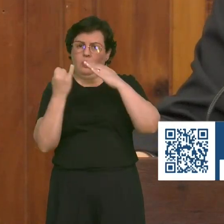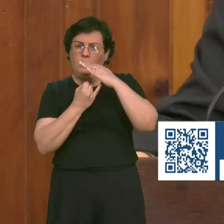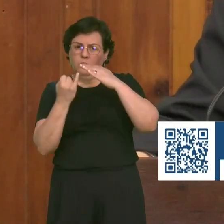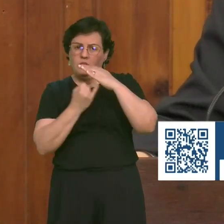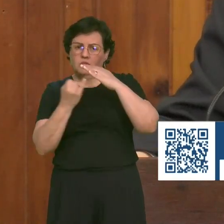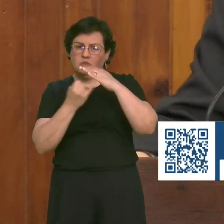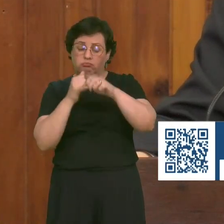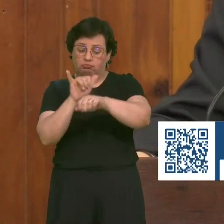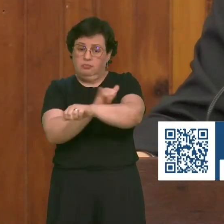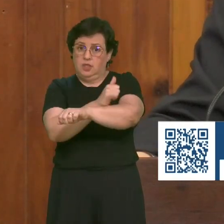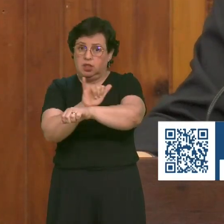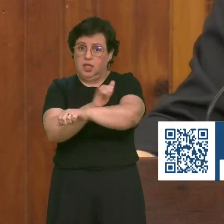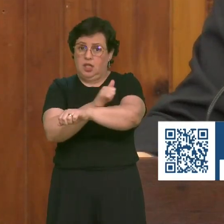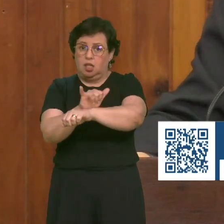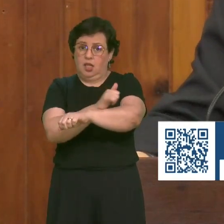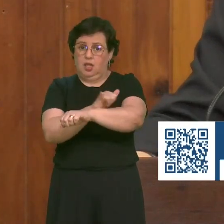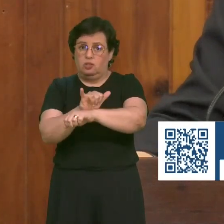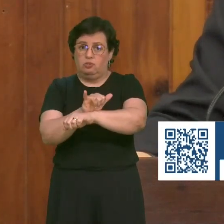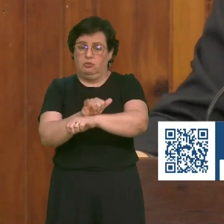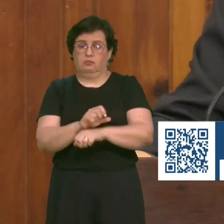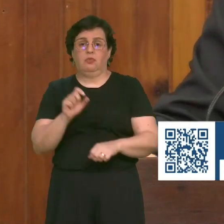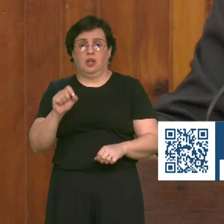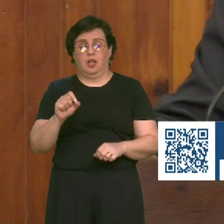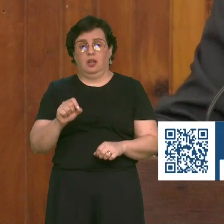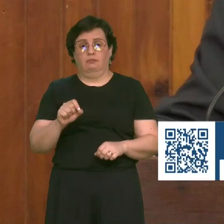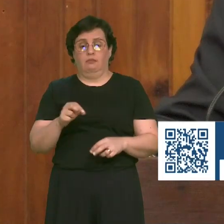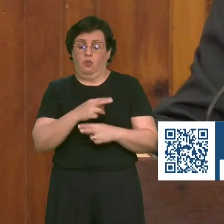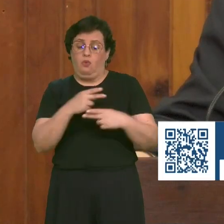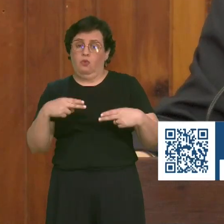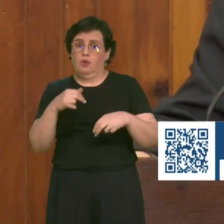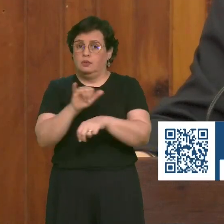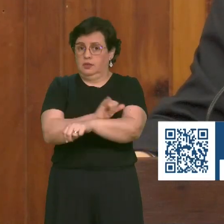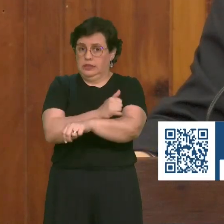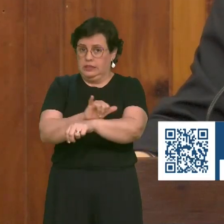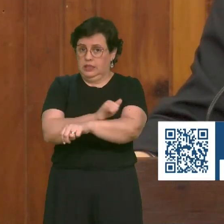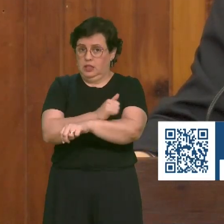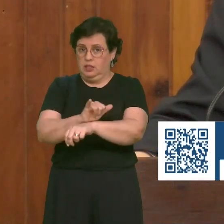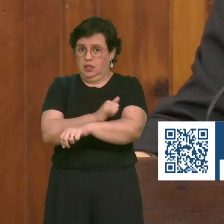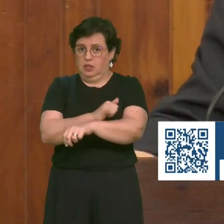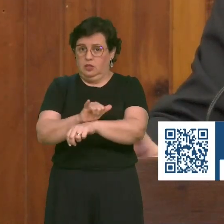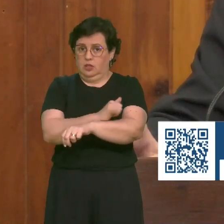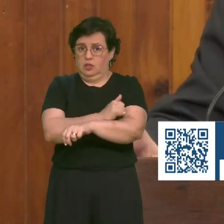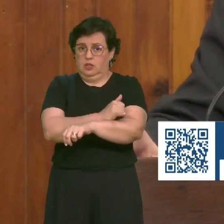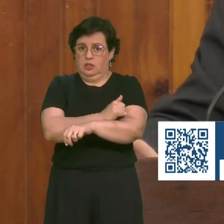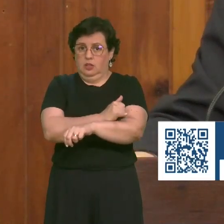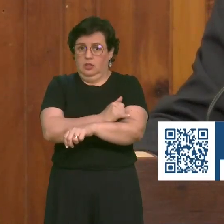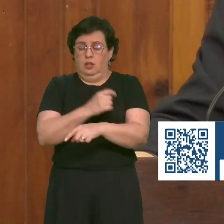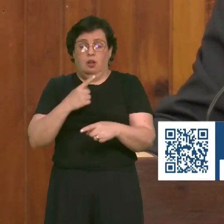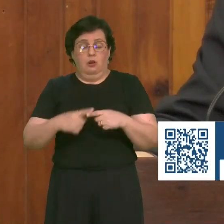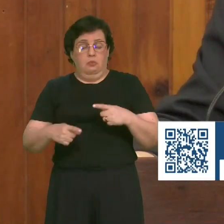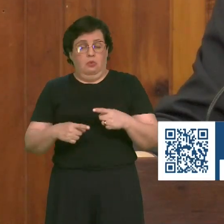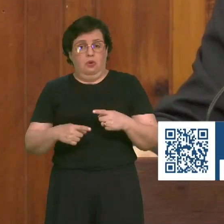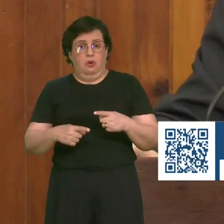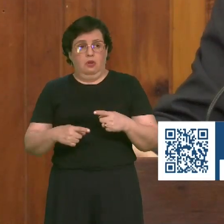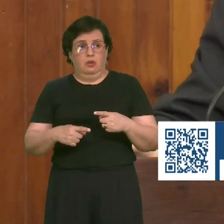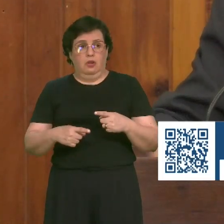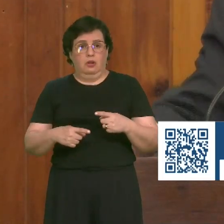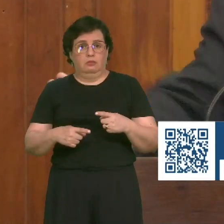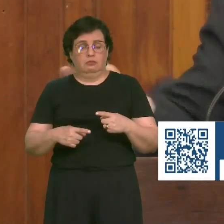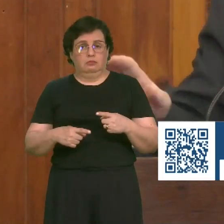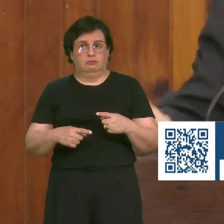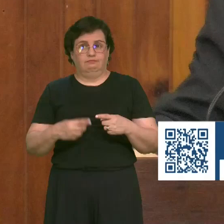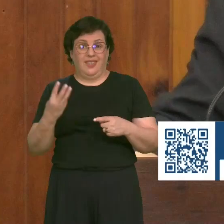estratégica e que situações estratégicas não devem em princípio serem